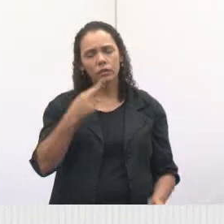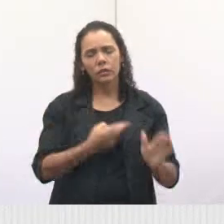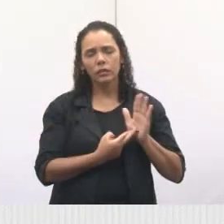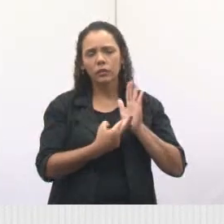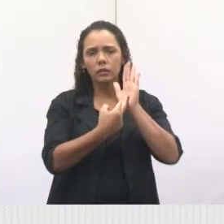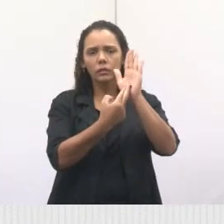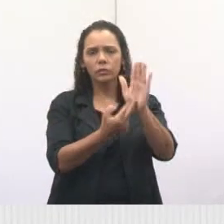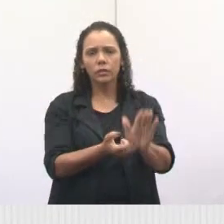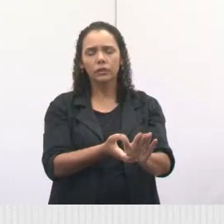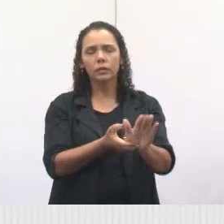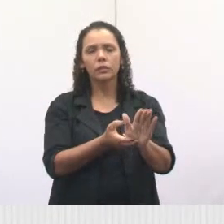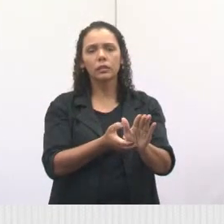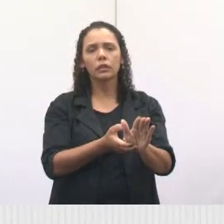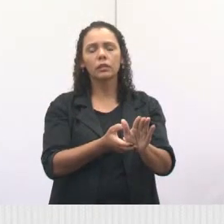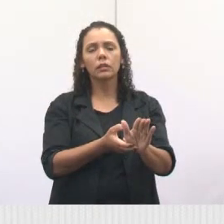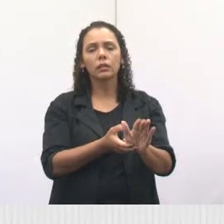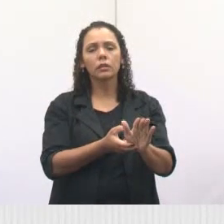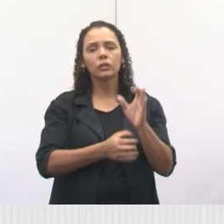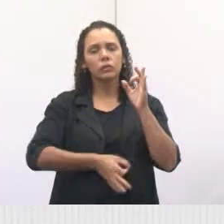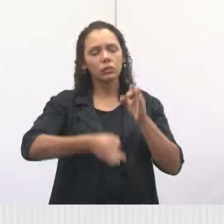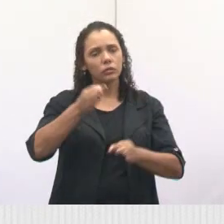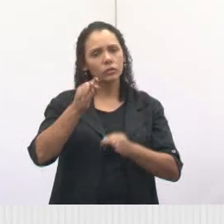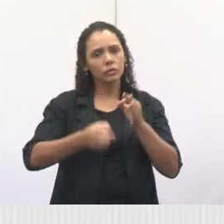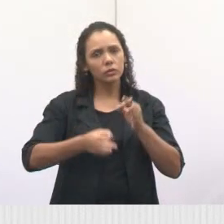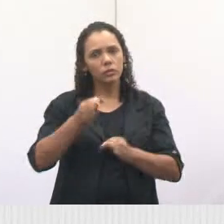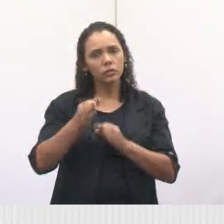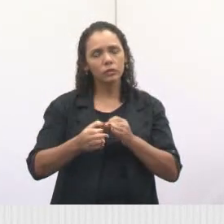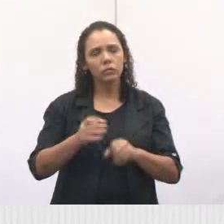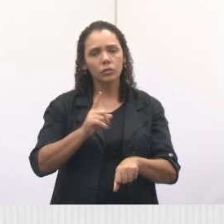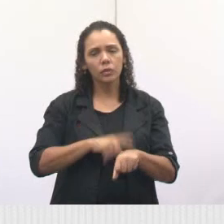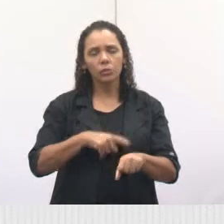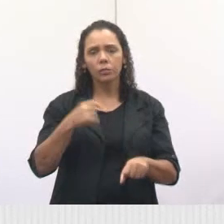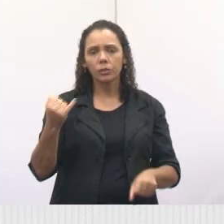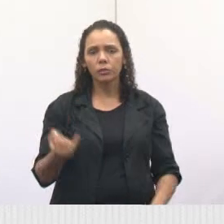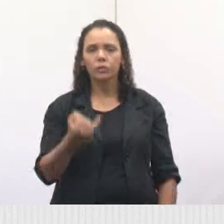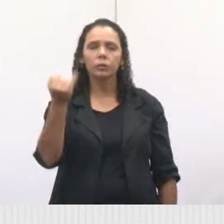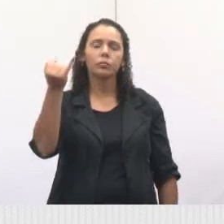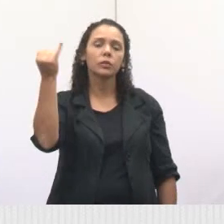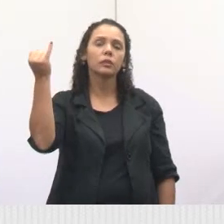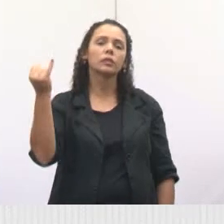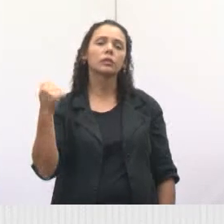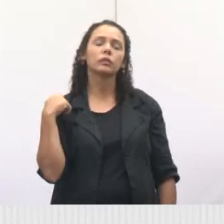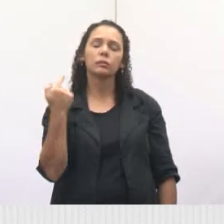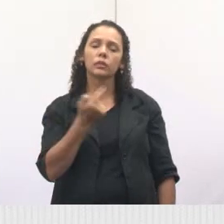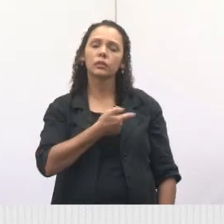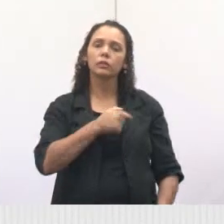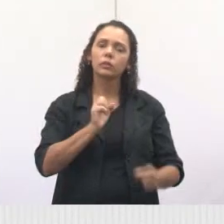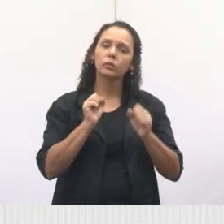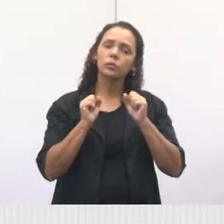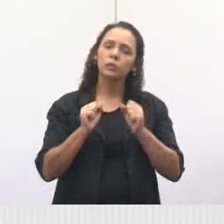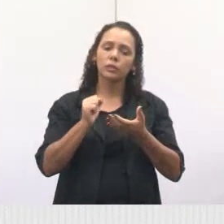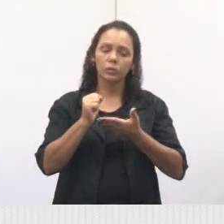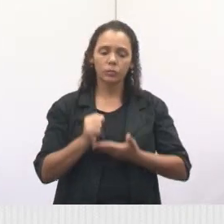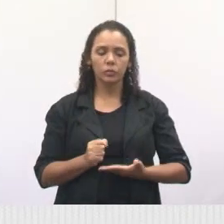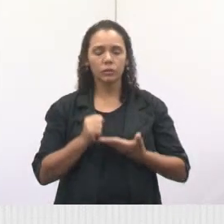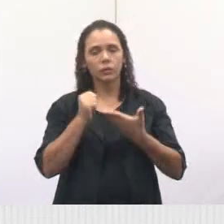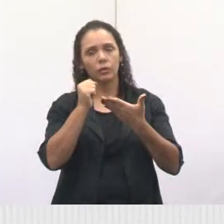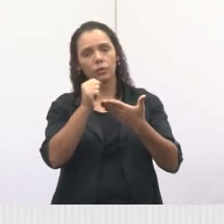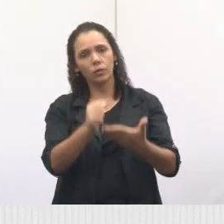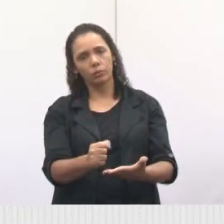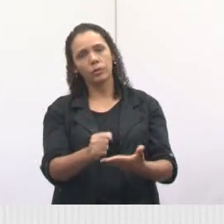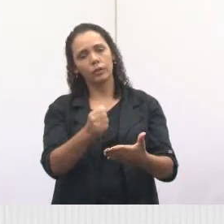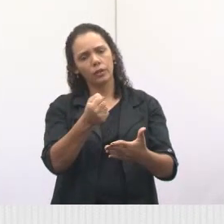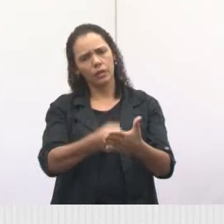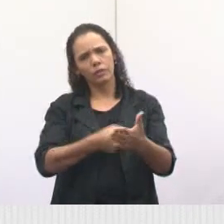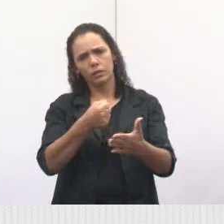representantes aí do Poder Judiciário. Foi um momento muito rico e importante para que a gente pudesse aí dar um apoio nessa